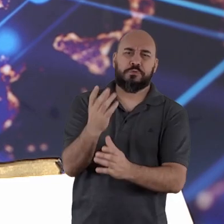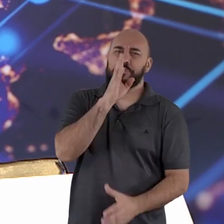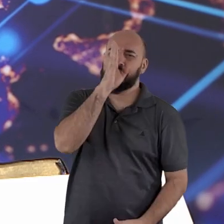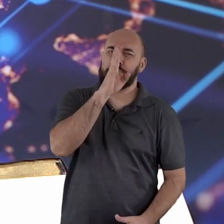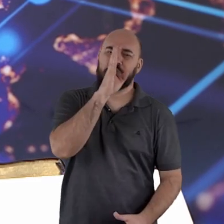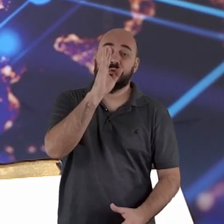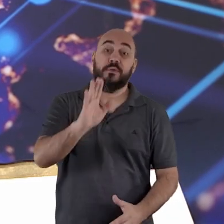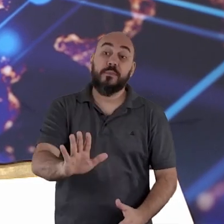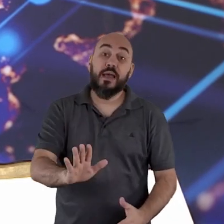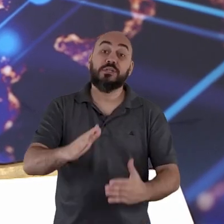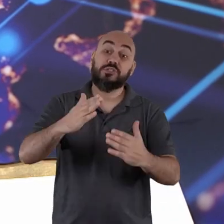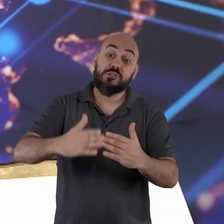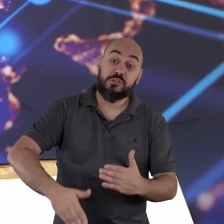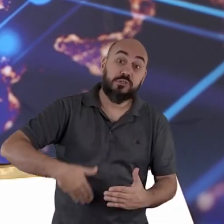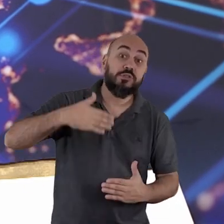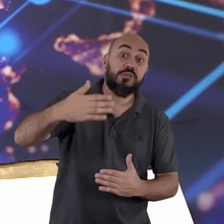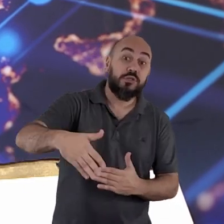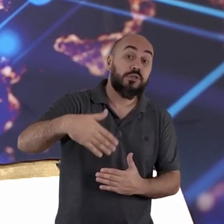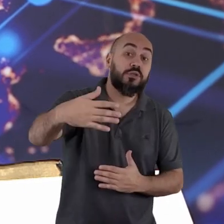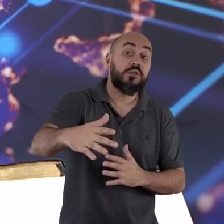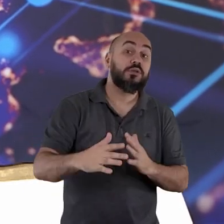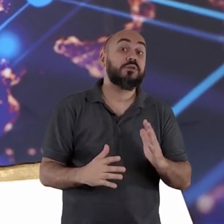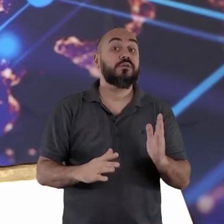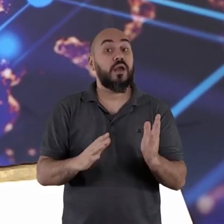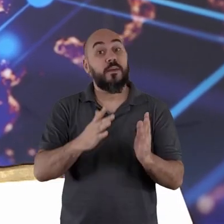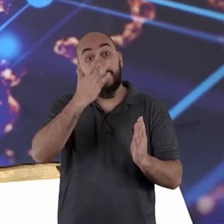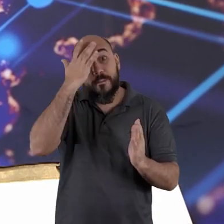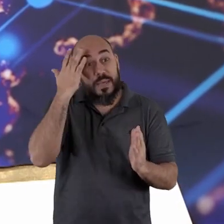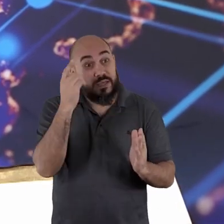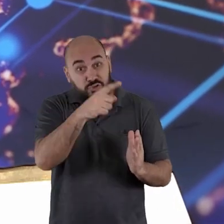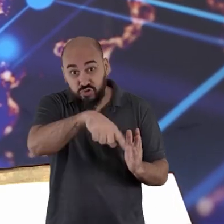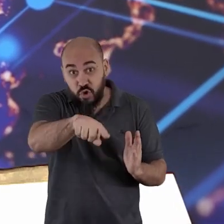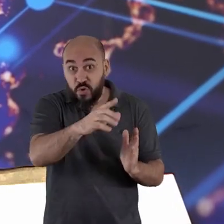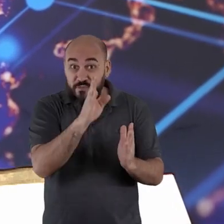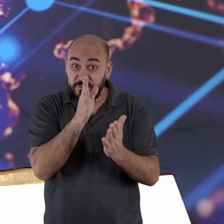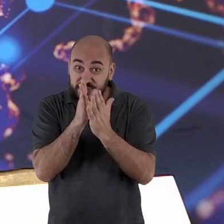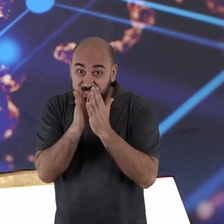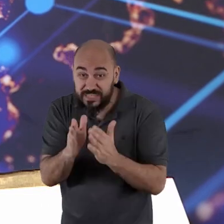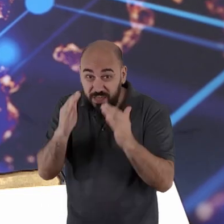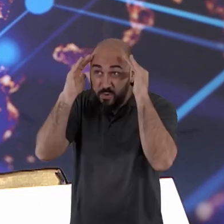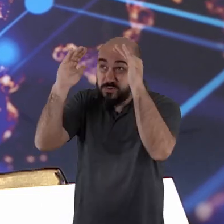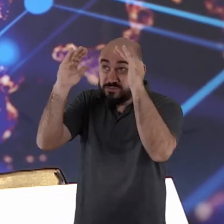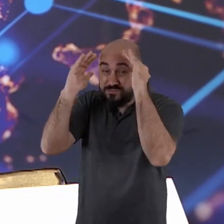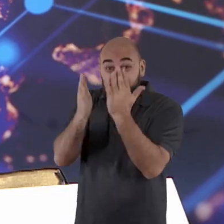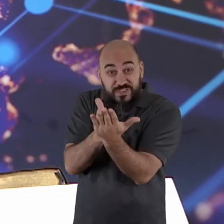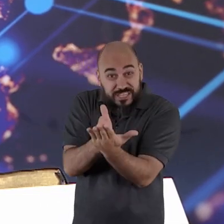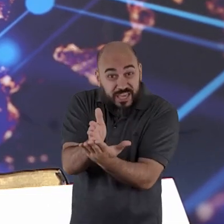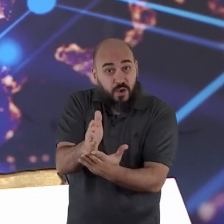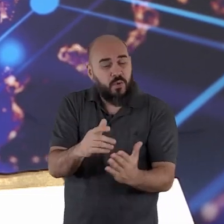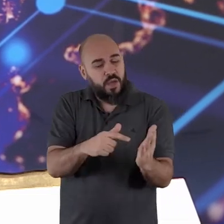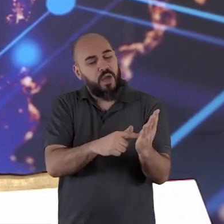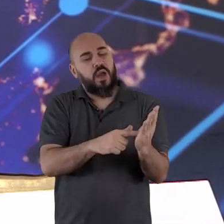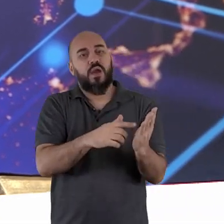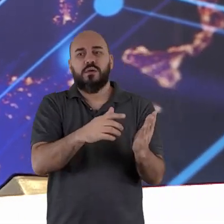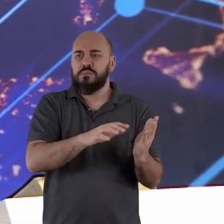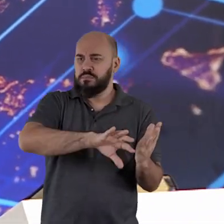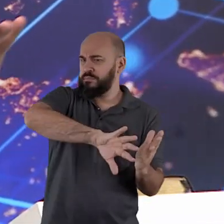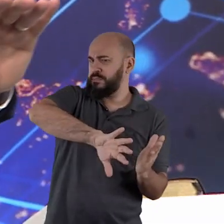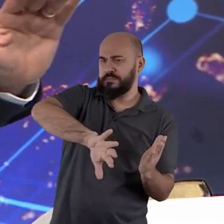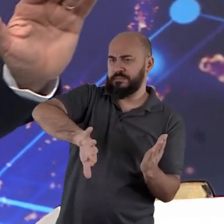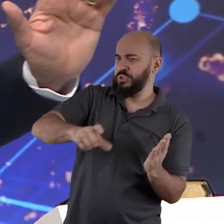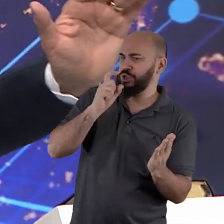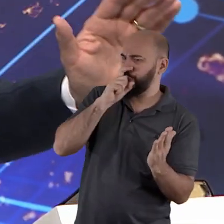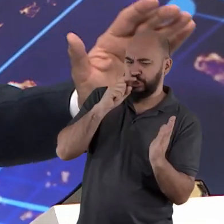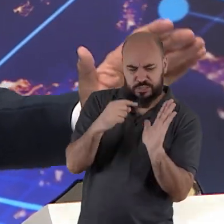demora. Jesus está perto de voltar e nós podemos compreender todas as profecias bíblicas. Já